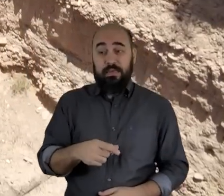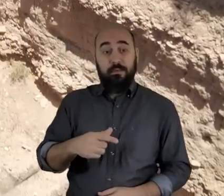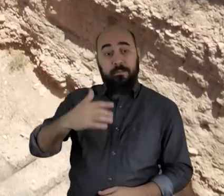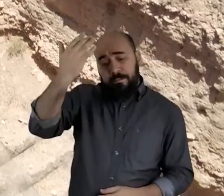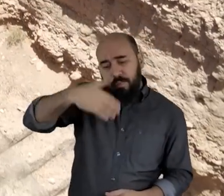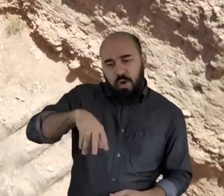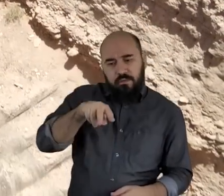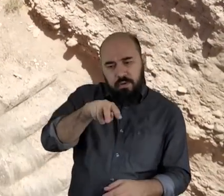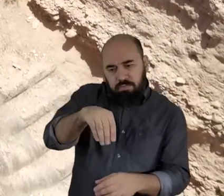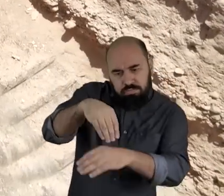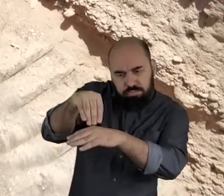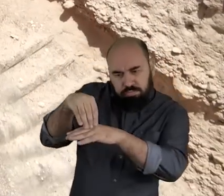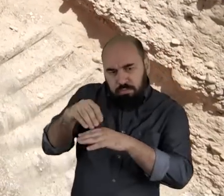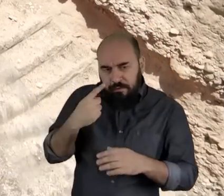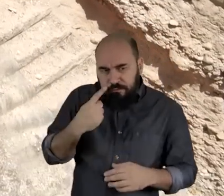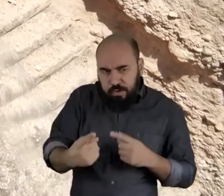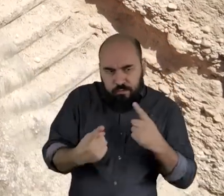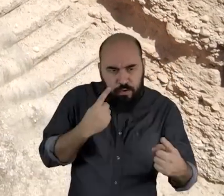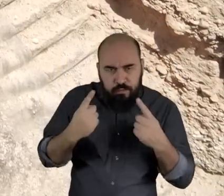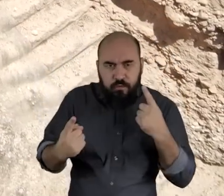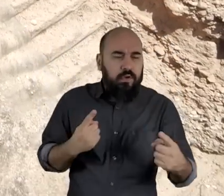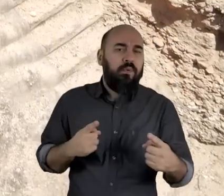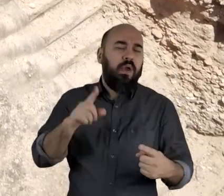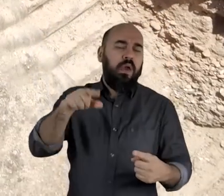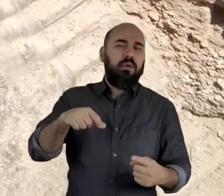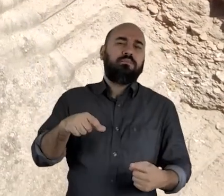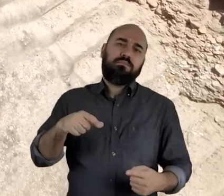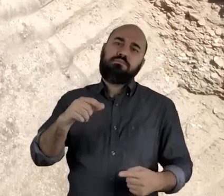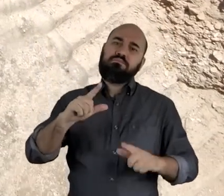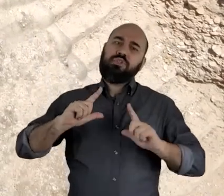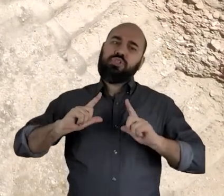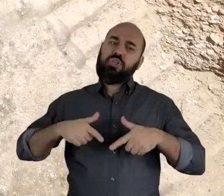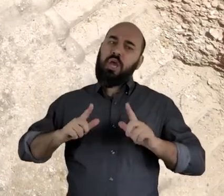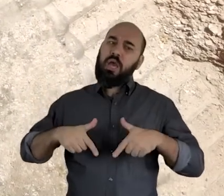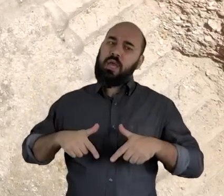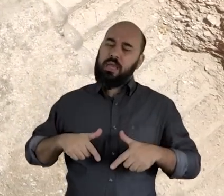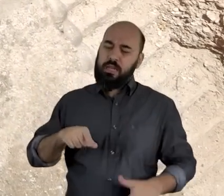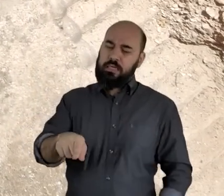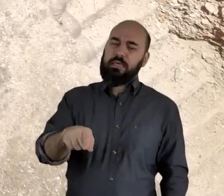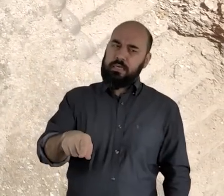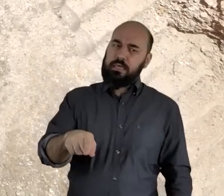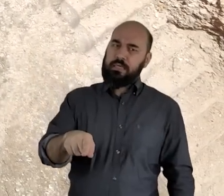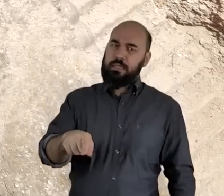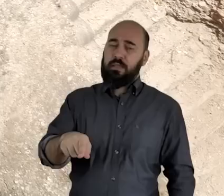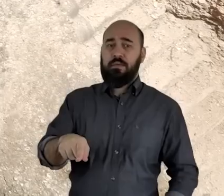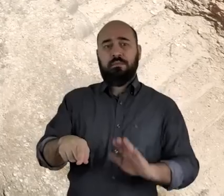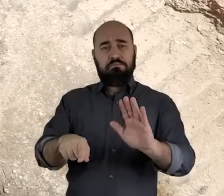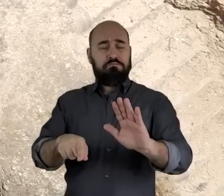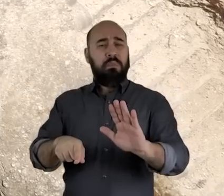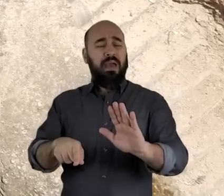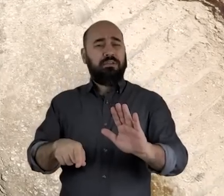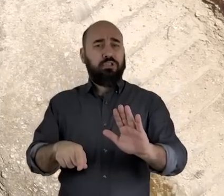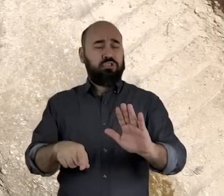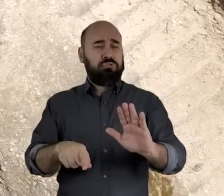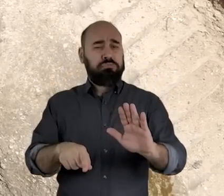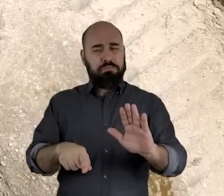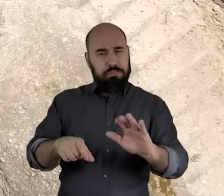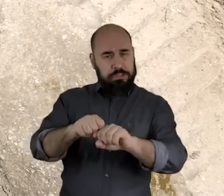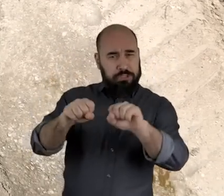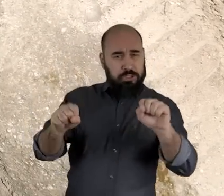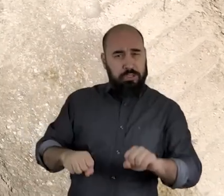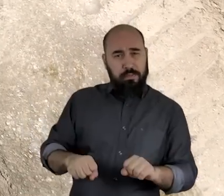As camadas que estão sendo cortadas pelo sistema são do período israelita e, por isso, deve ser israelita. No entanto,